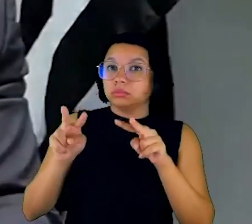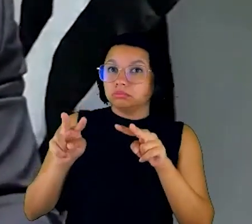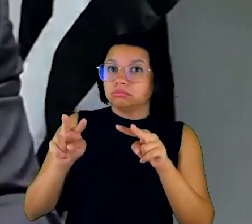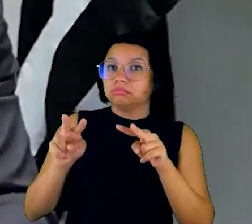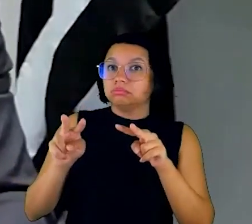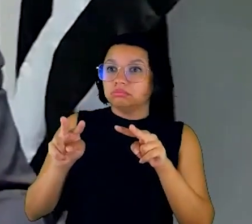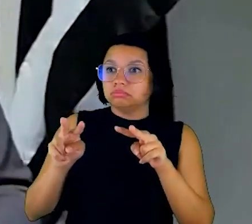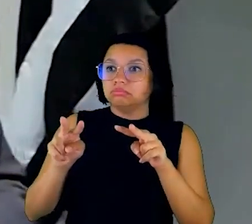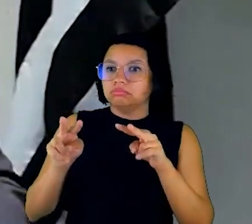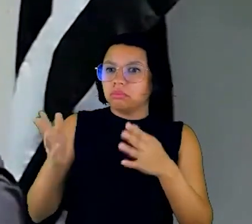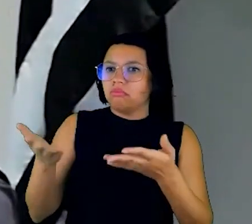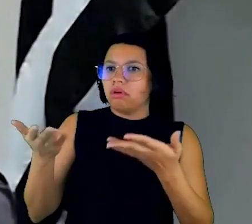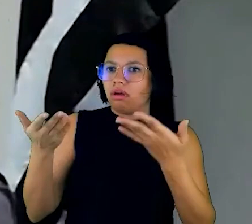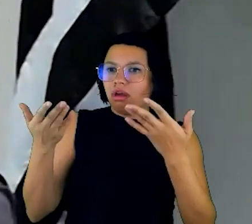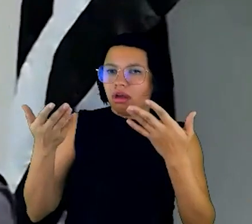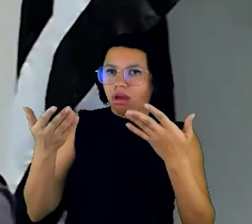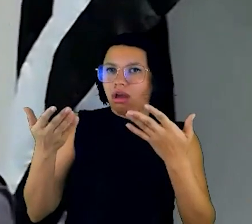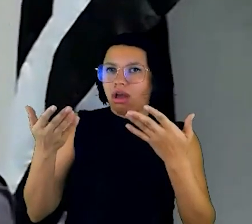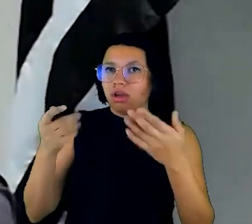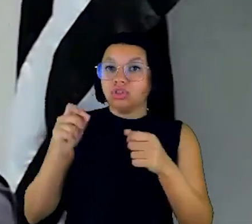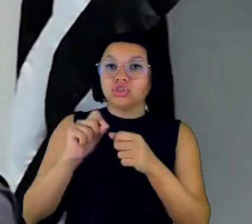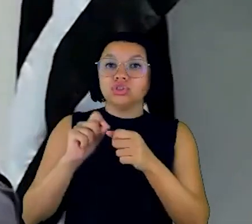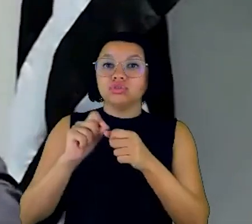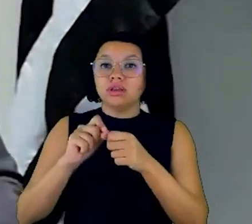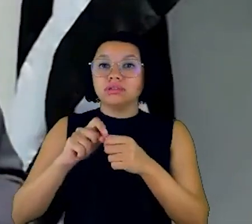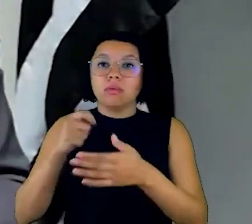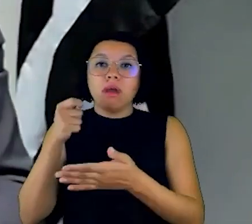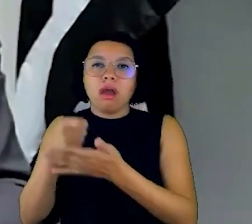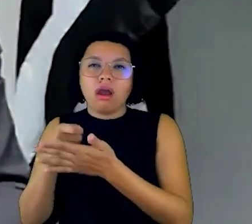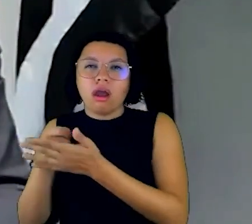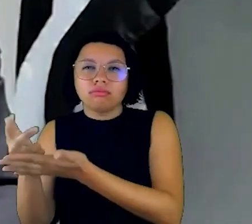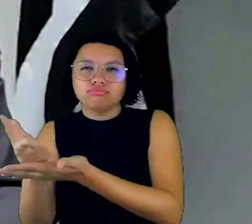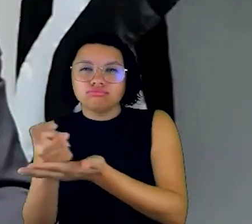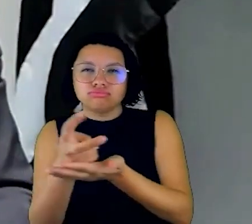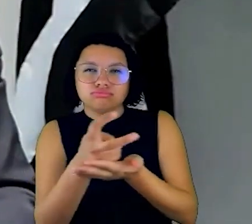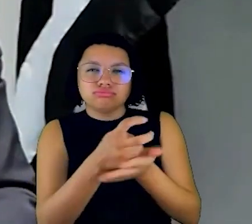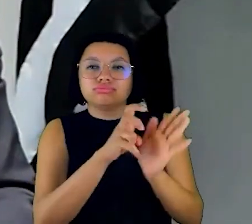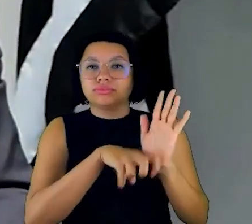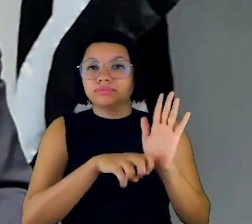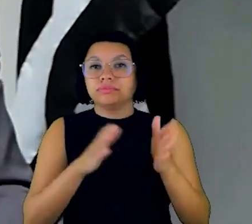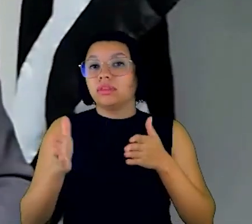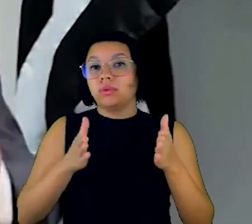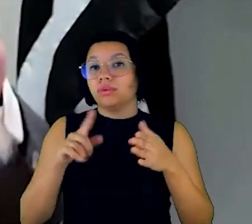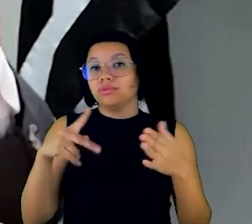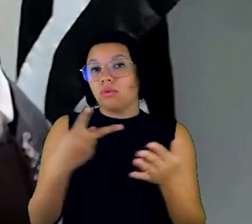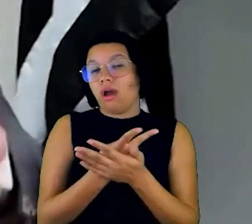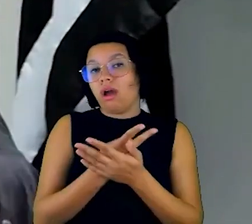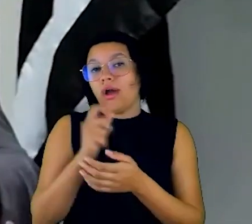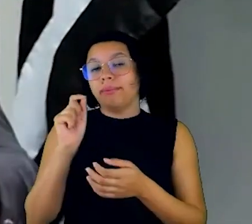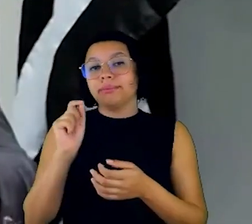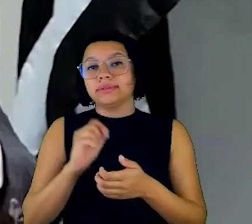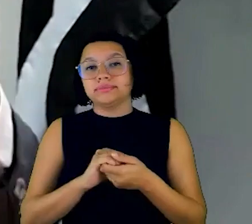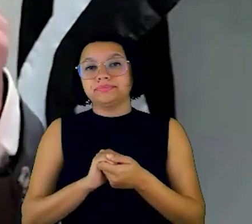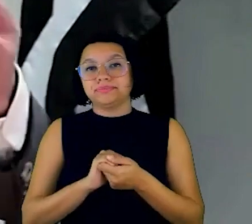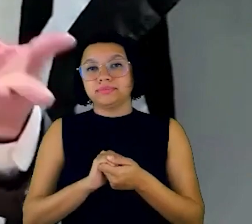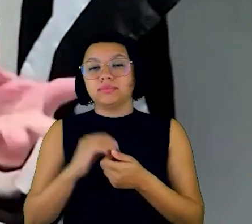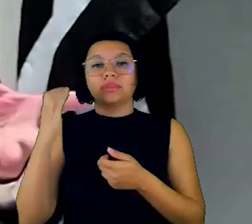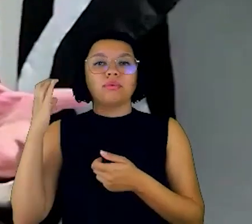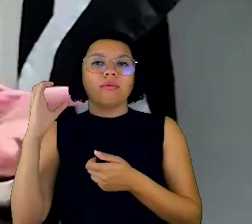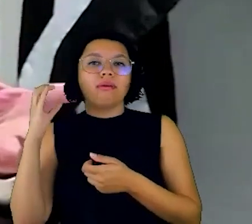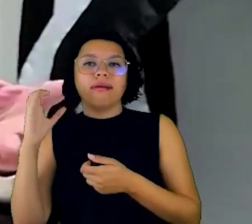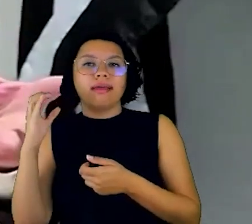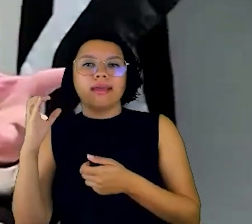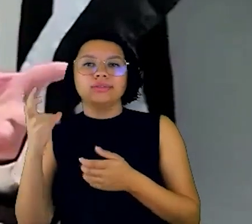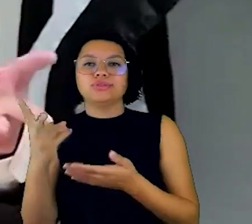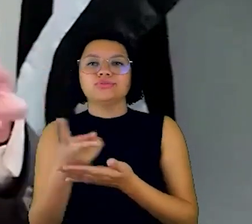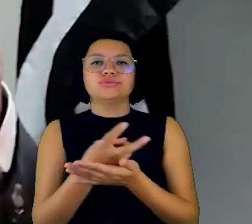podem fazer relevante a propositura de uma execução. Enquanto isso não acontece, o que é o